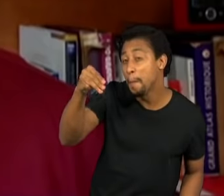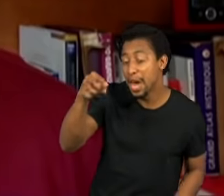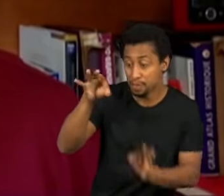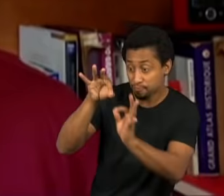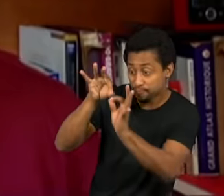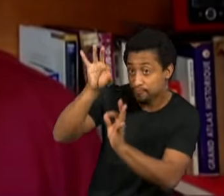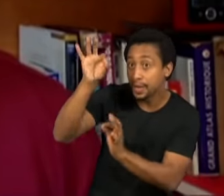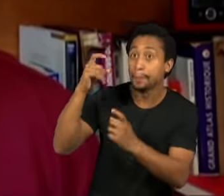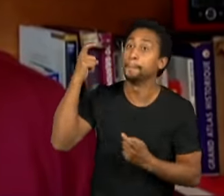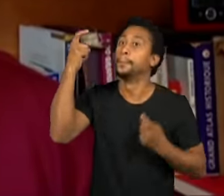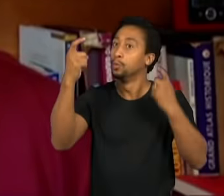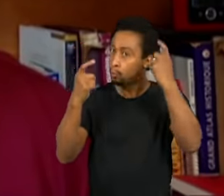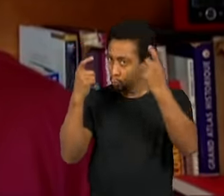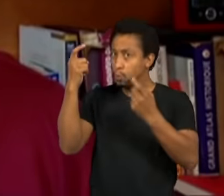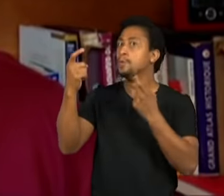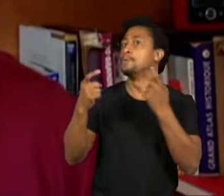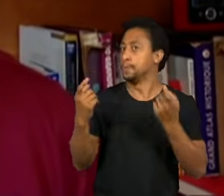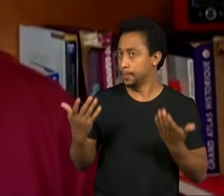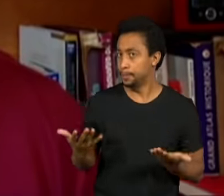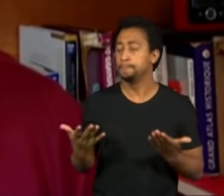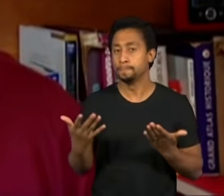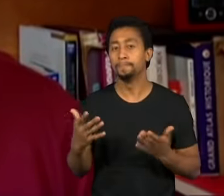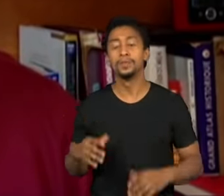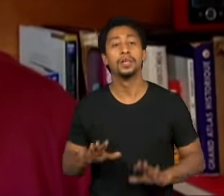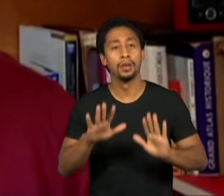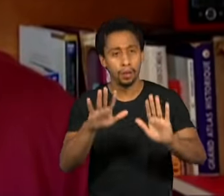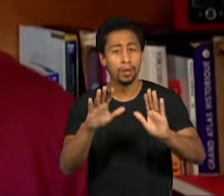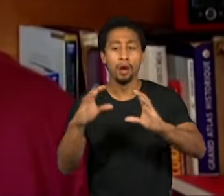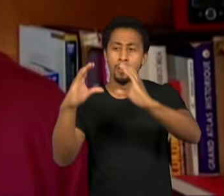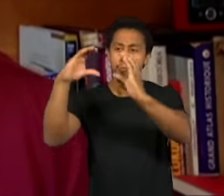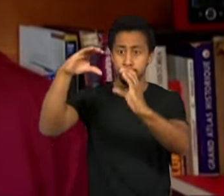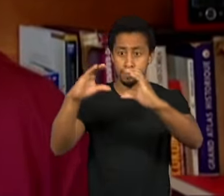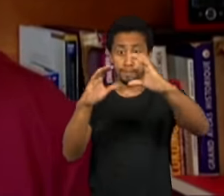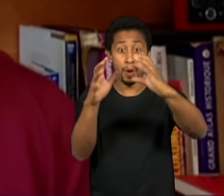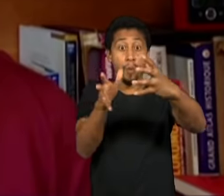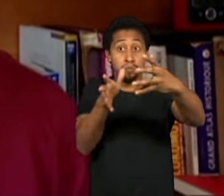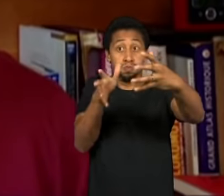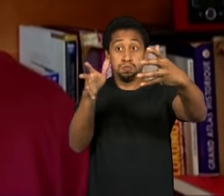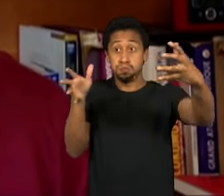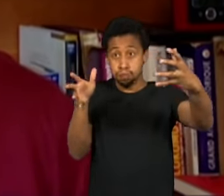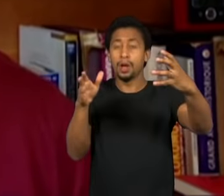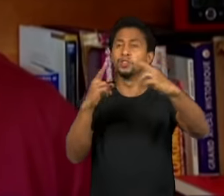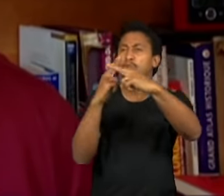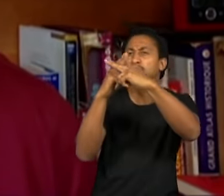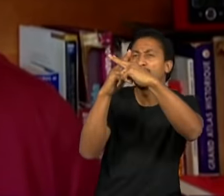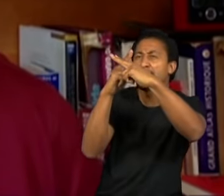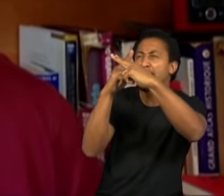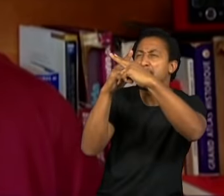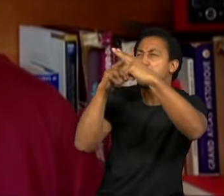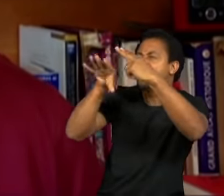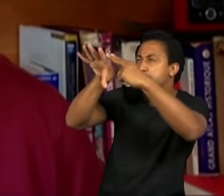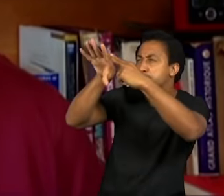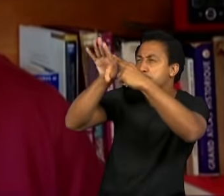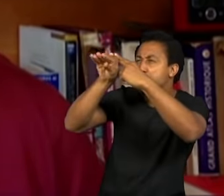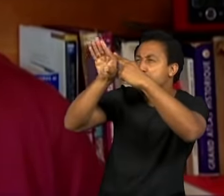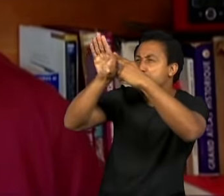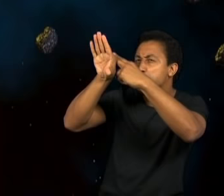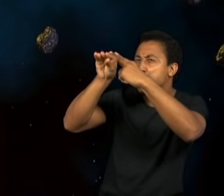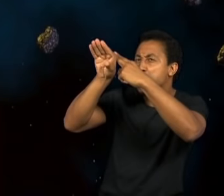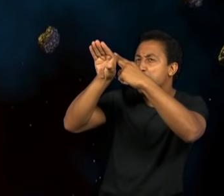objetos grandes que implicam em risco são monitorados. Existem muitos milhares de objetos